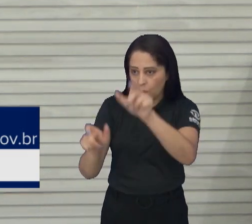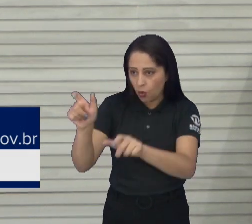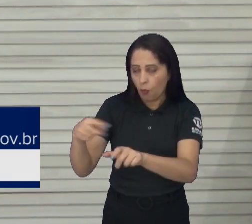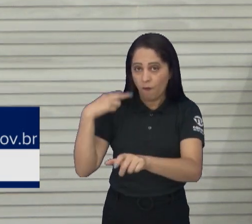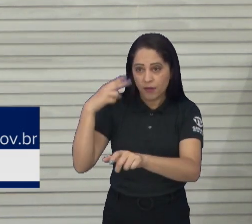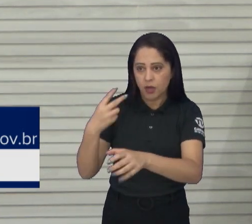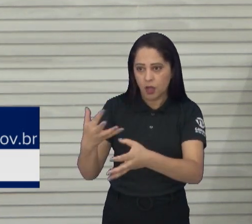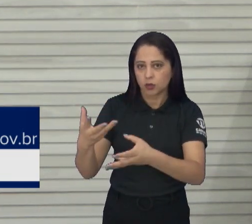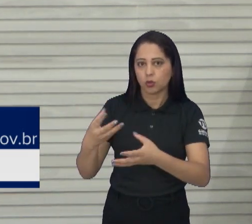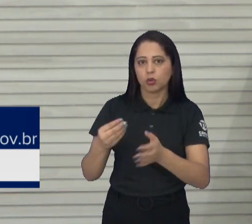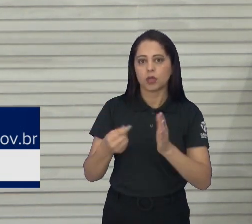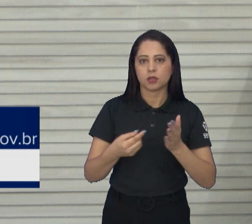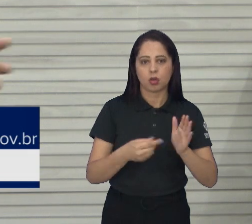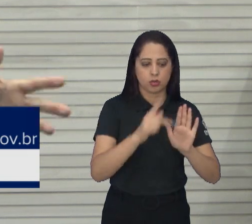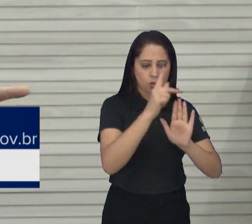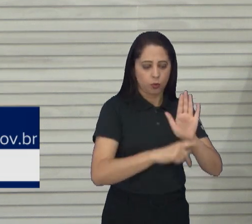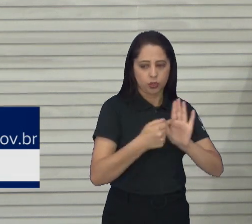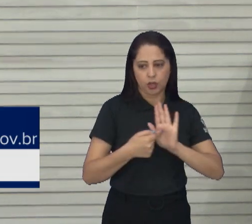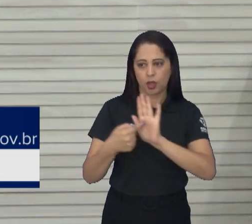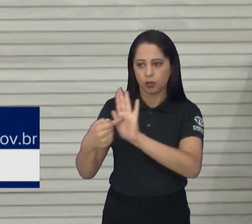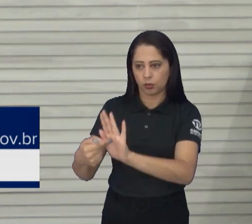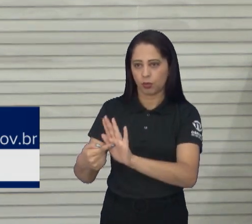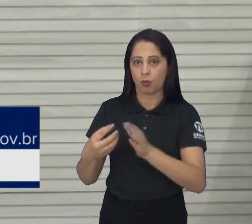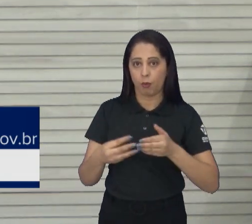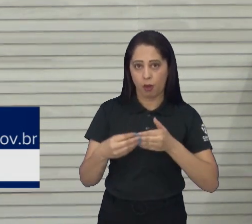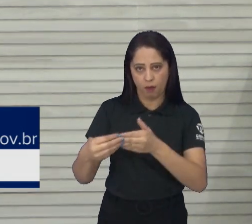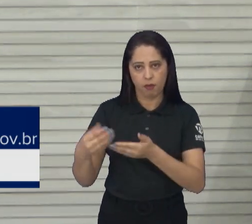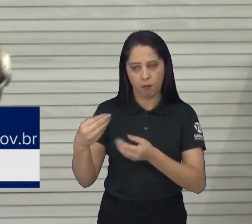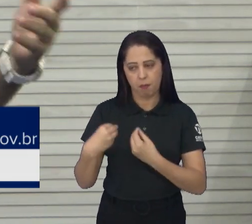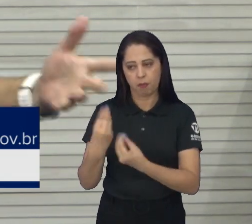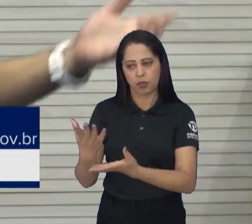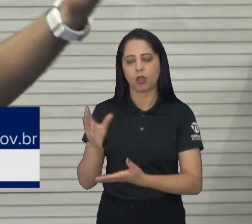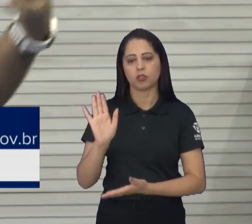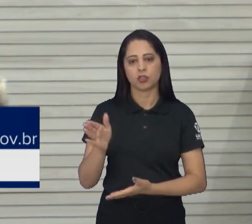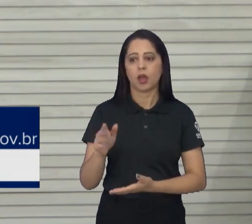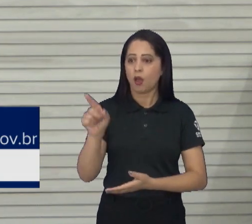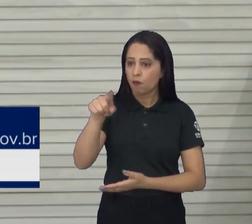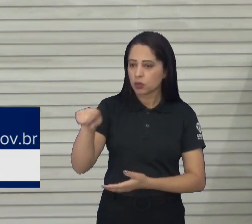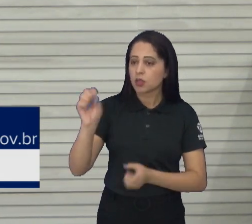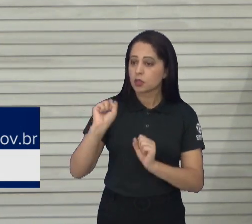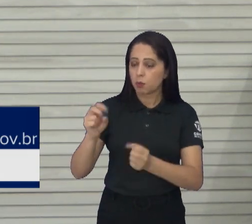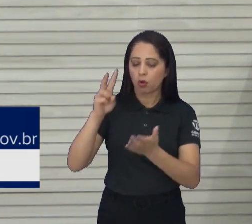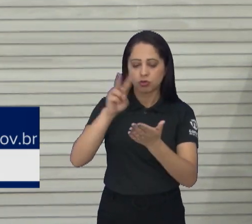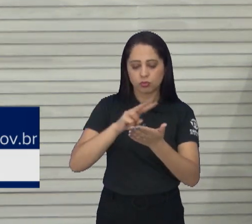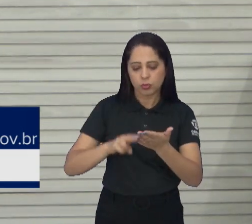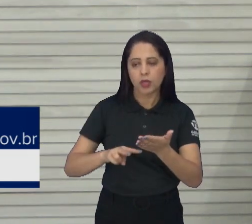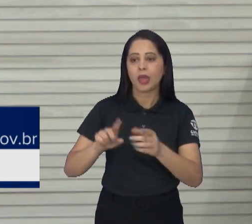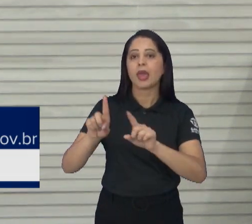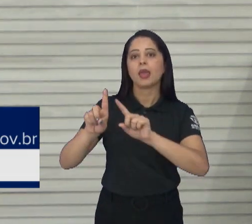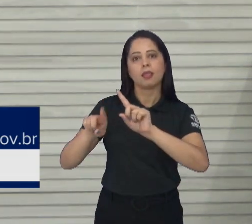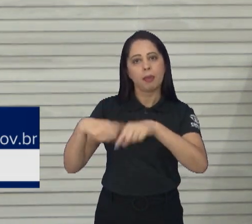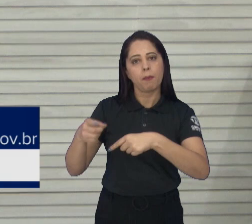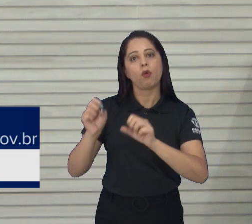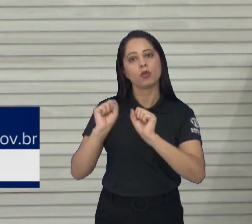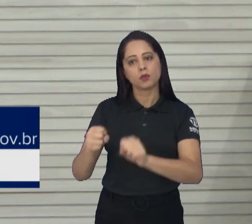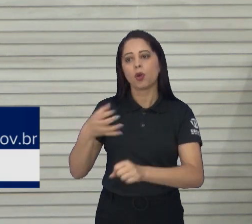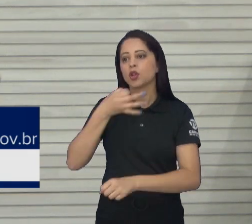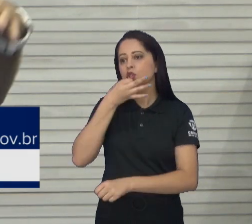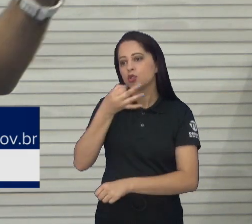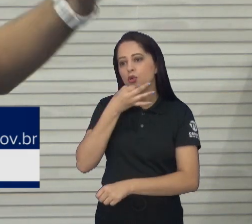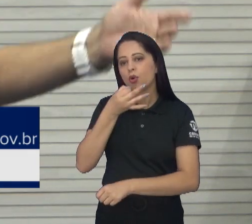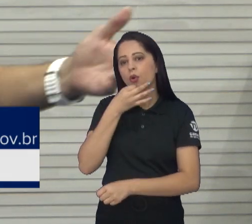decenal no seu e-mail aqui da Câmara. Então, que leiam e tragam também